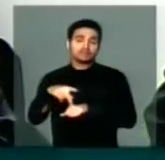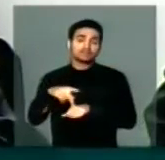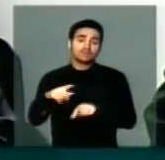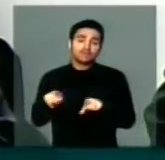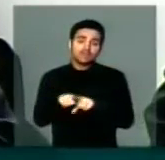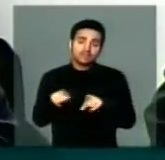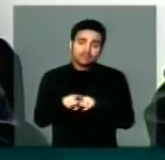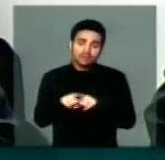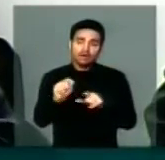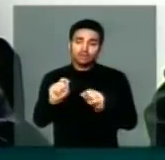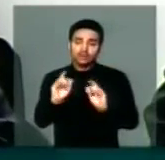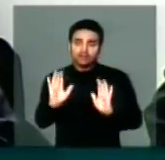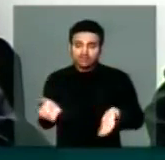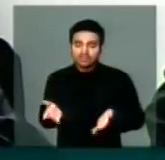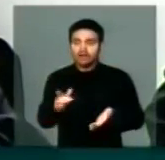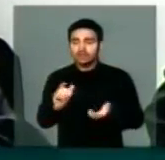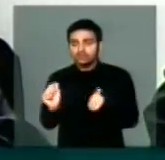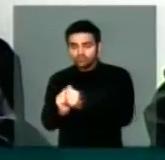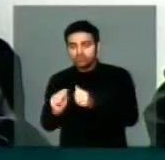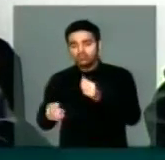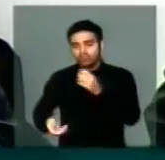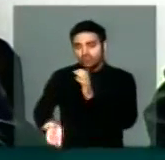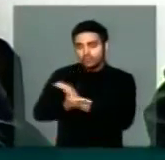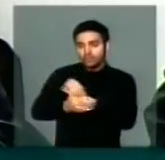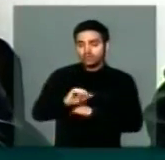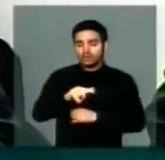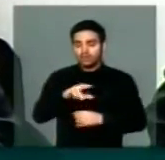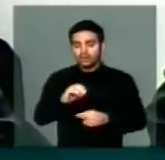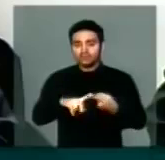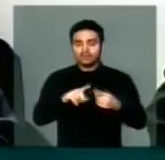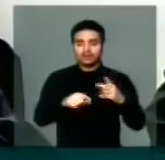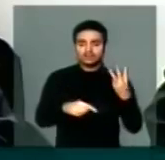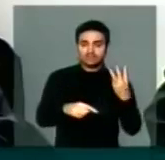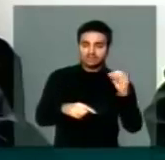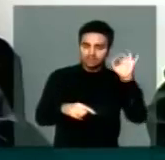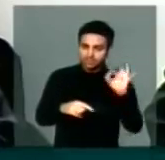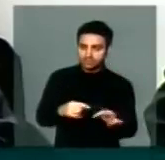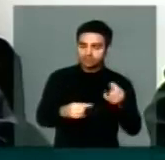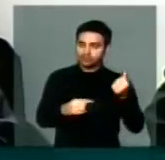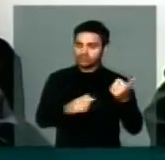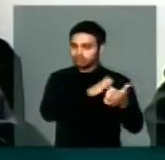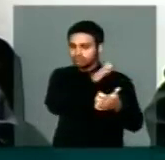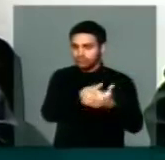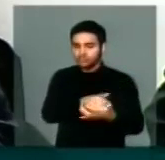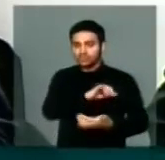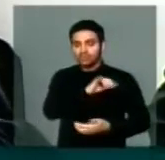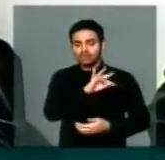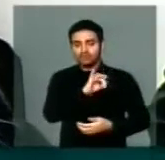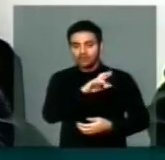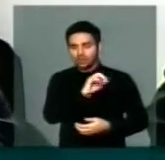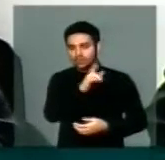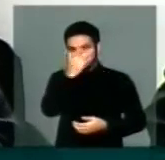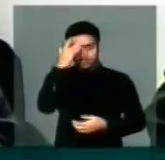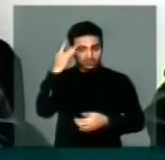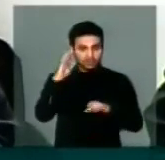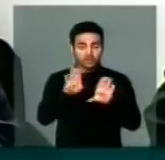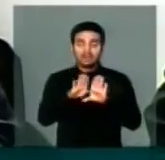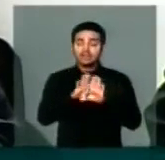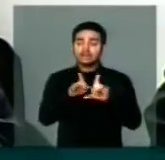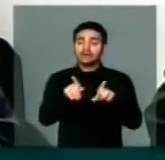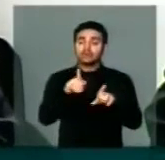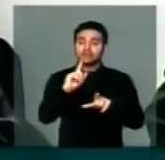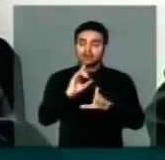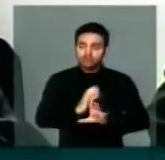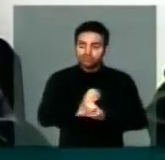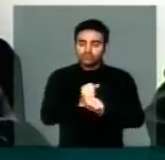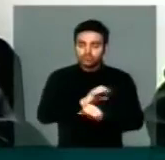cabo viabilizadas por contas de Leonardo Meireles, e outros 30% em espécie entregues por Júlio Camargo pela pessoa de Franco, tendo o declarante retirado o montante